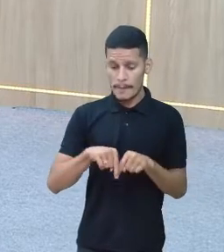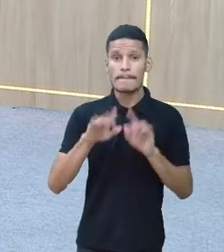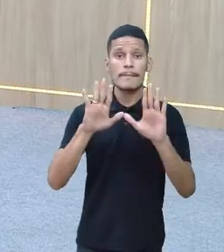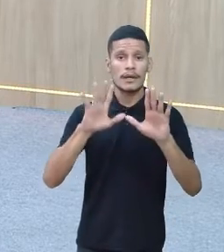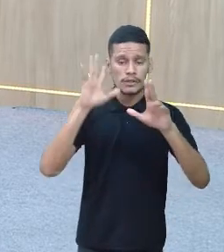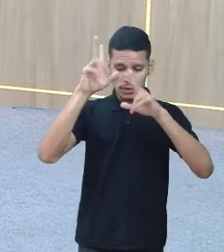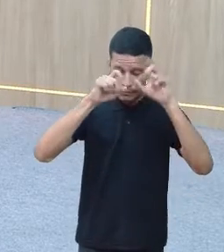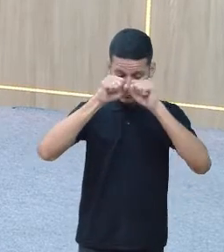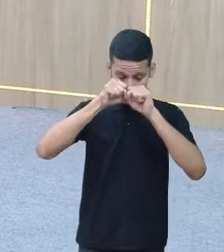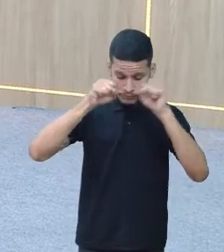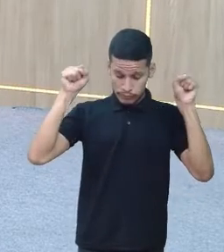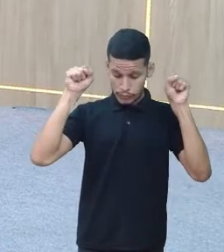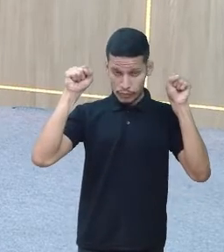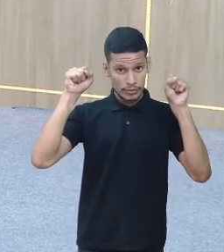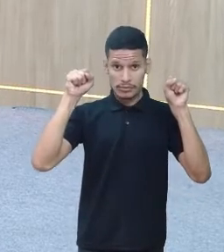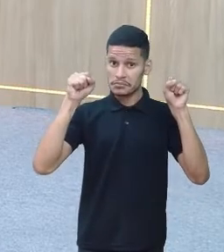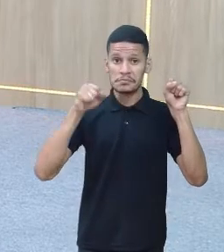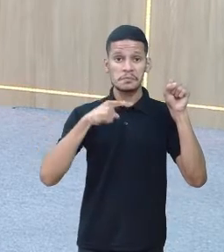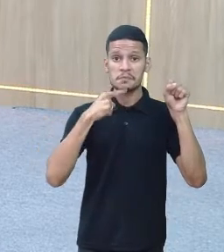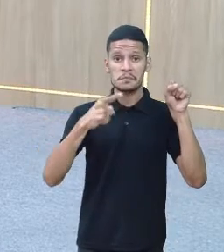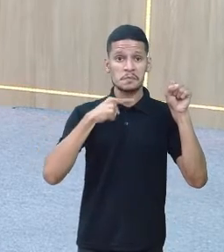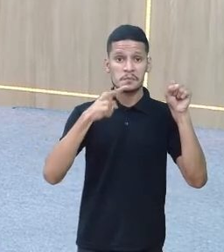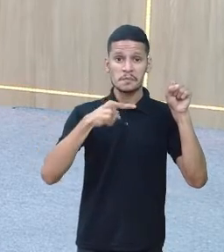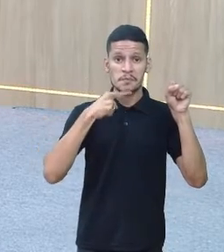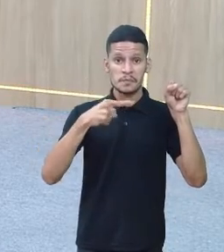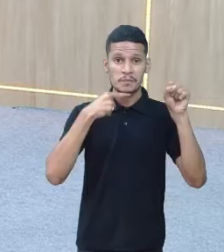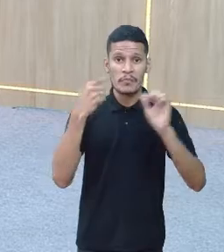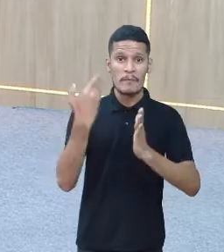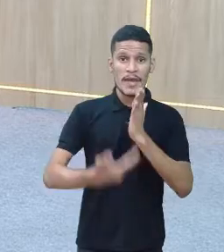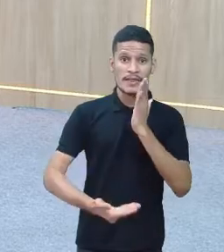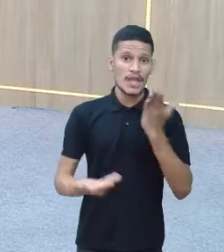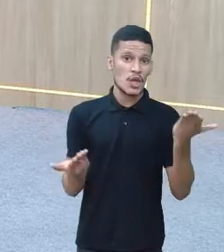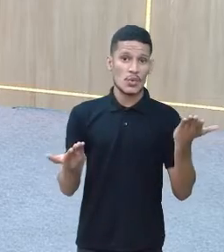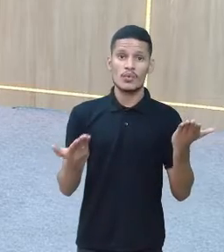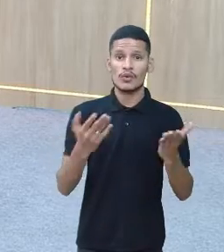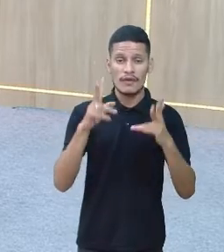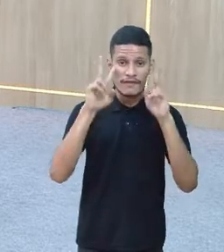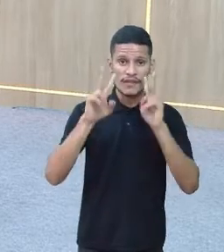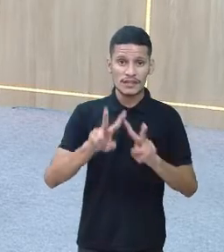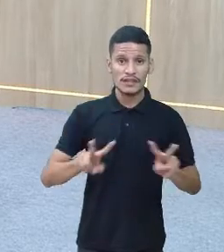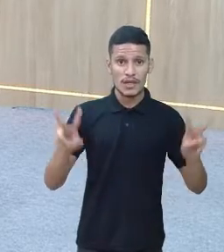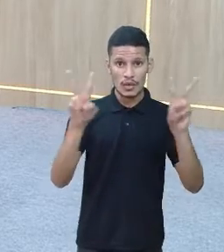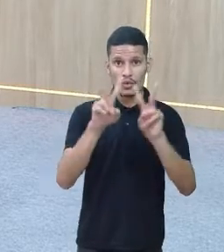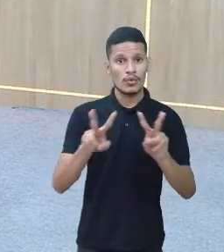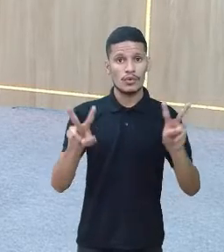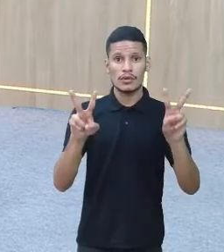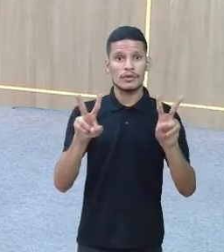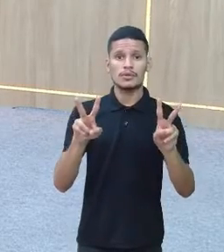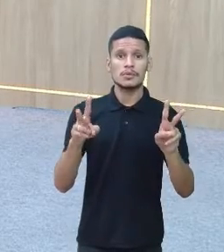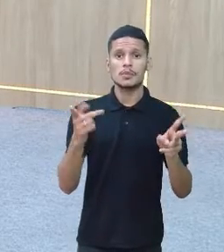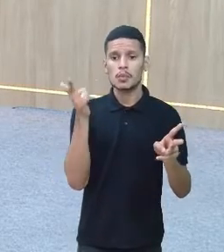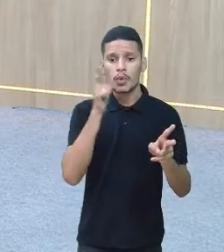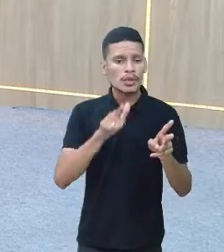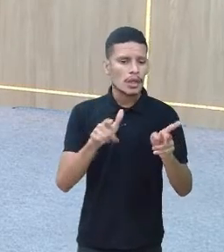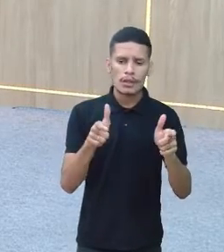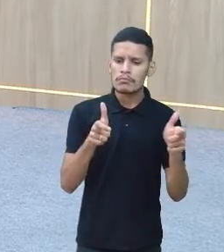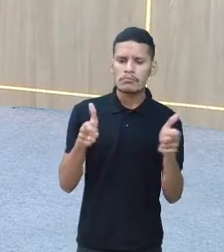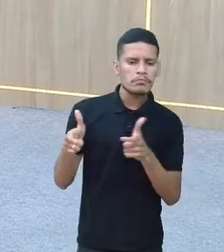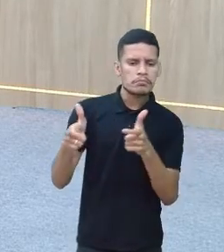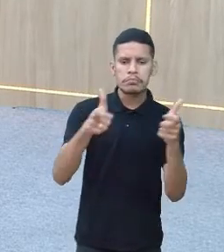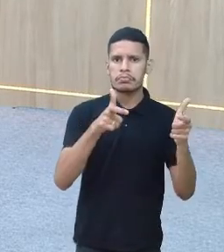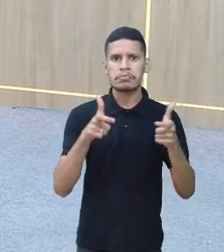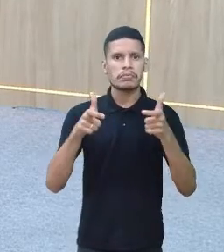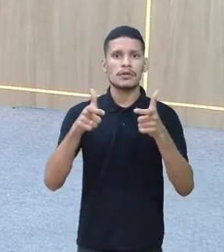o implemento da venda nele, e aí ele perdeu esse sentido, e aí ele perdeu de se locomover no espaço.